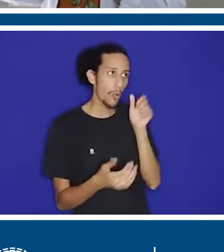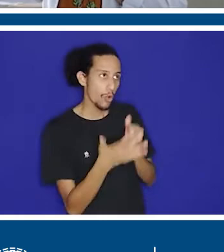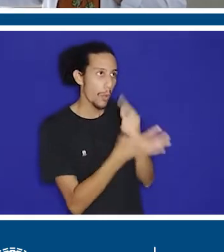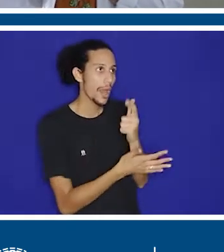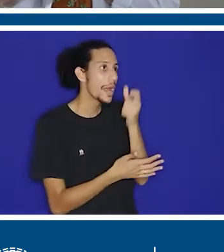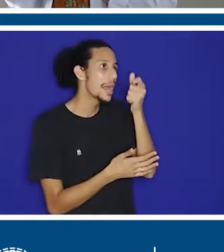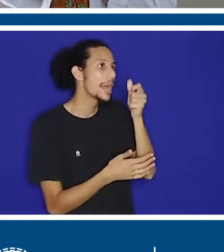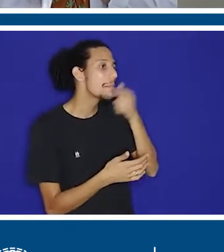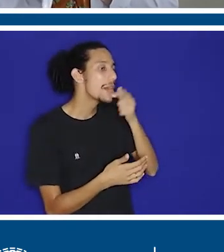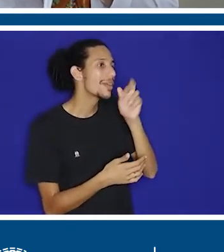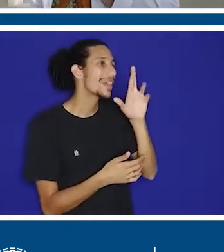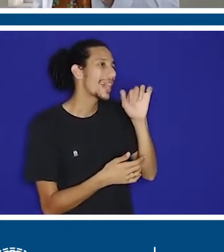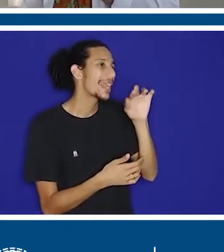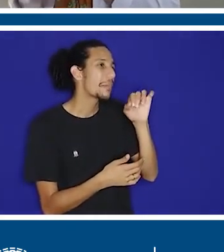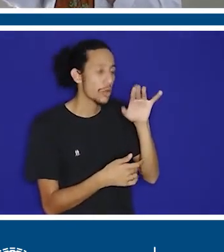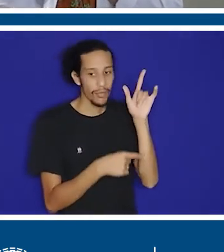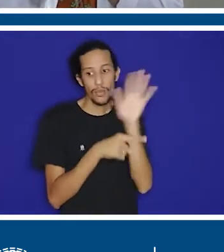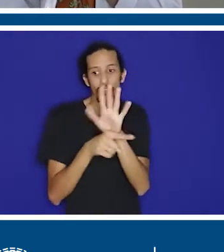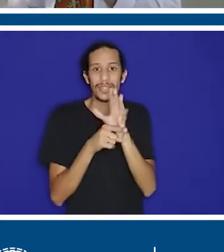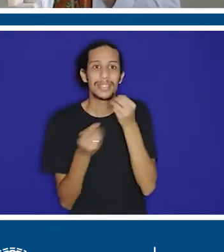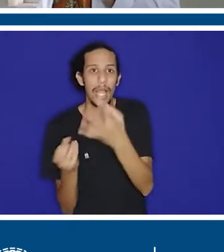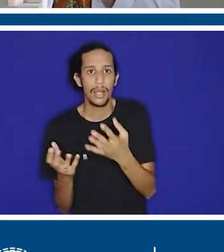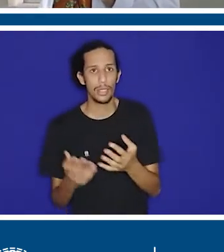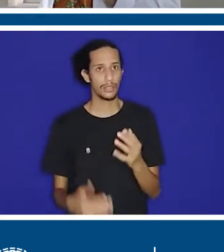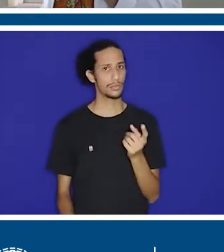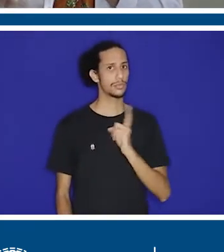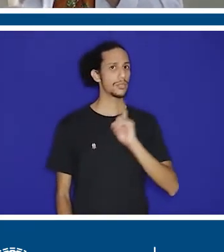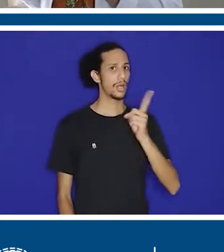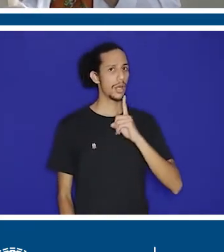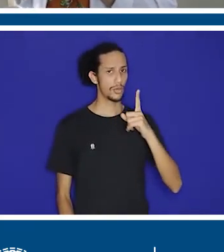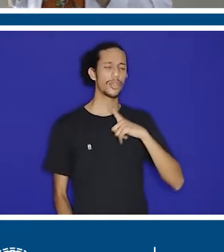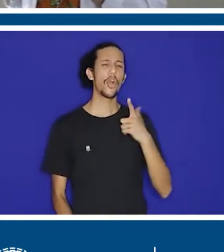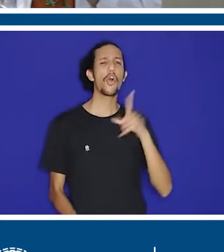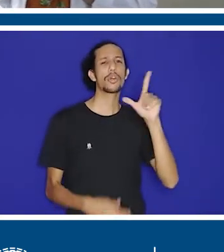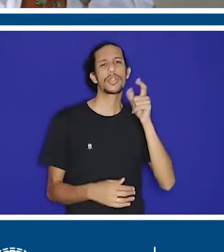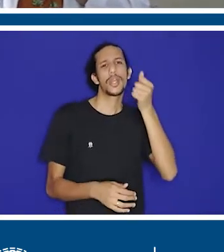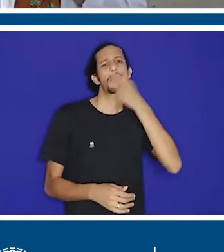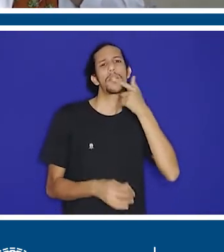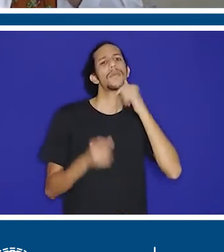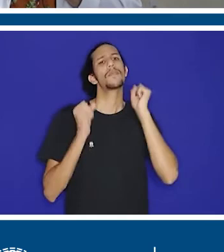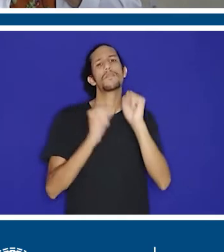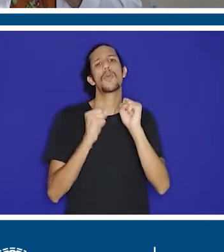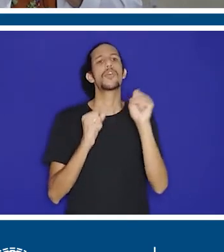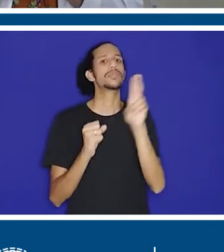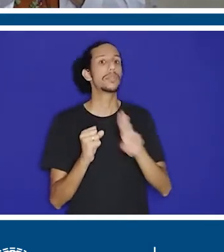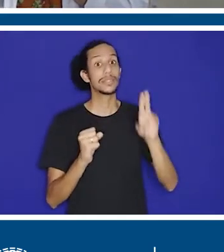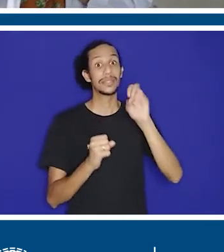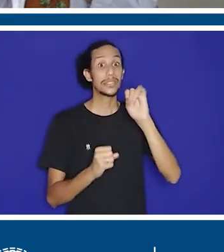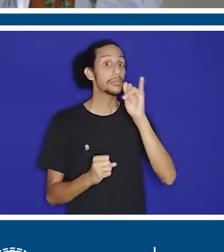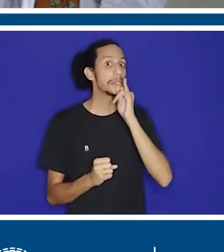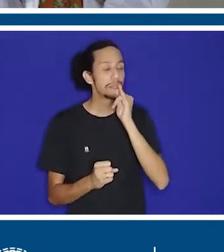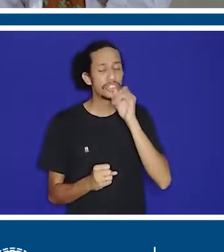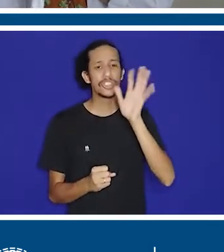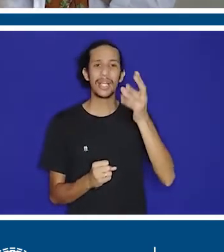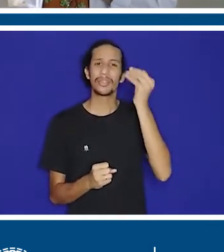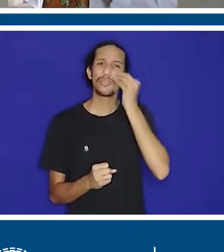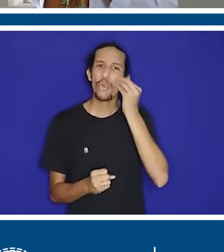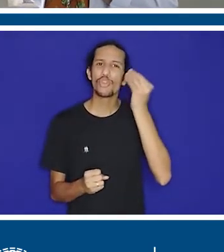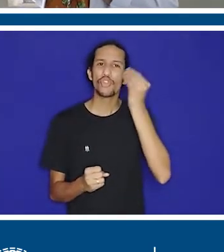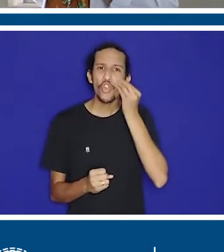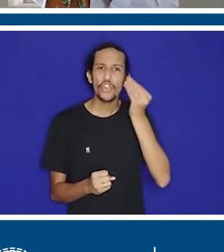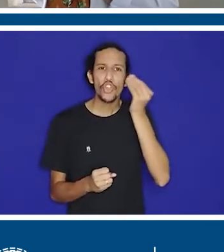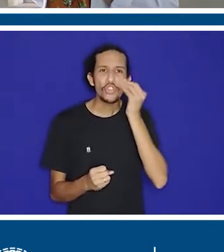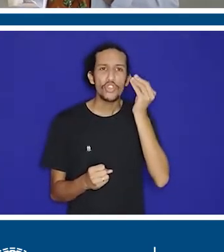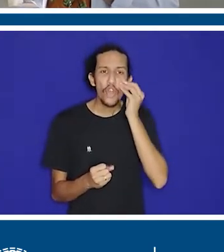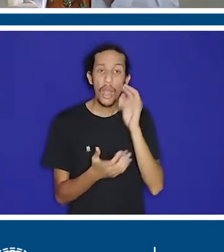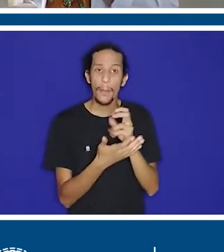escolha. Tem medicamentos no SUS que são eficazes, então são para aqueles casos em que a gente está tentando ou cuidar de uma